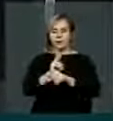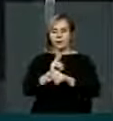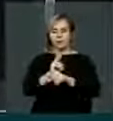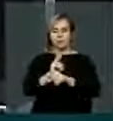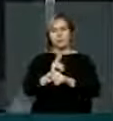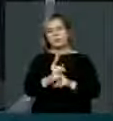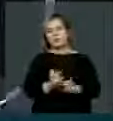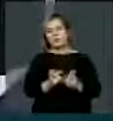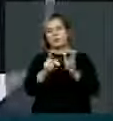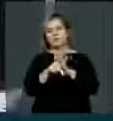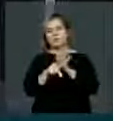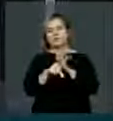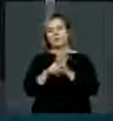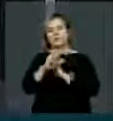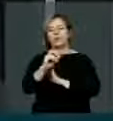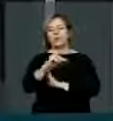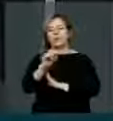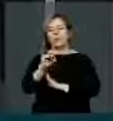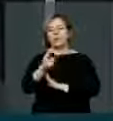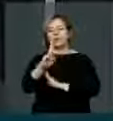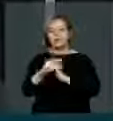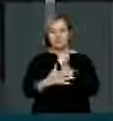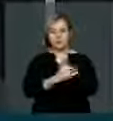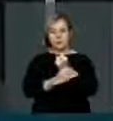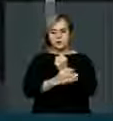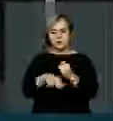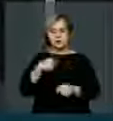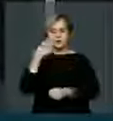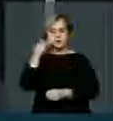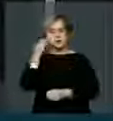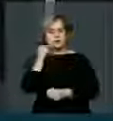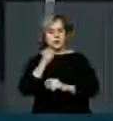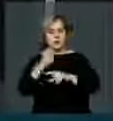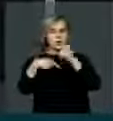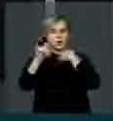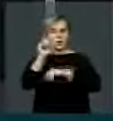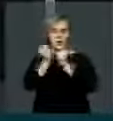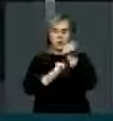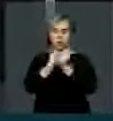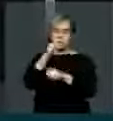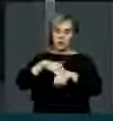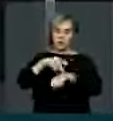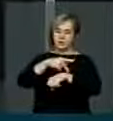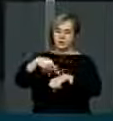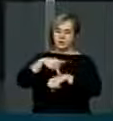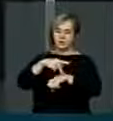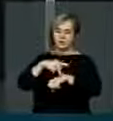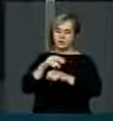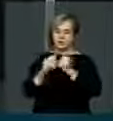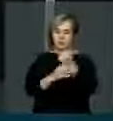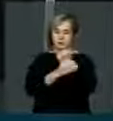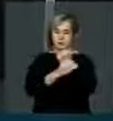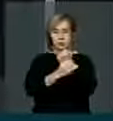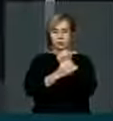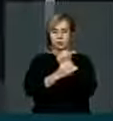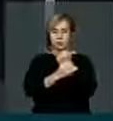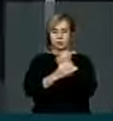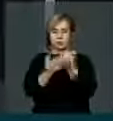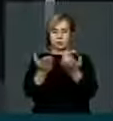de Outubro e nós sabemos que com a revolução industrial no nosso Brasil no nosso país o seguro acabou se tornando